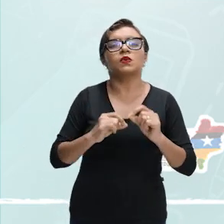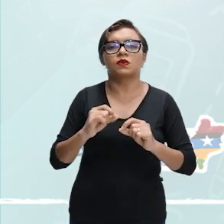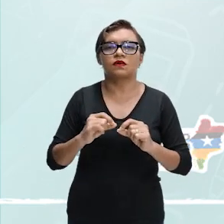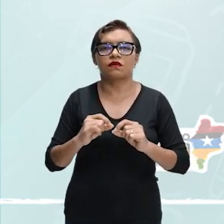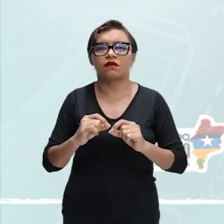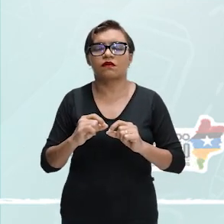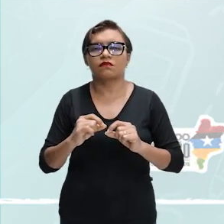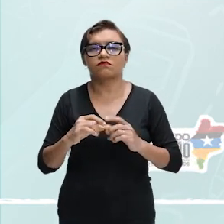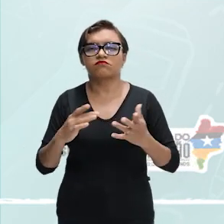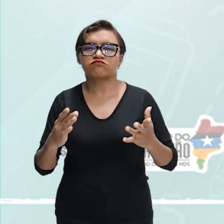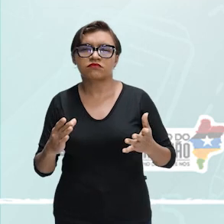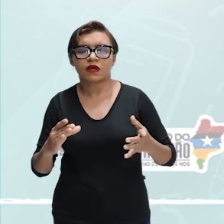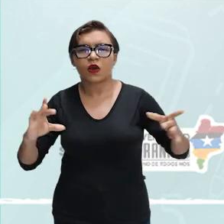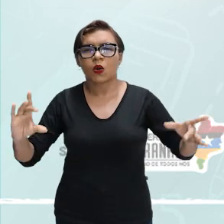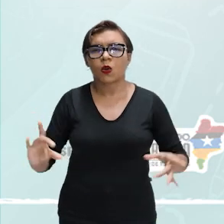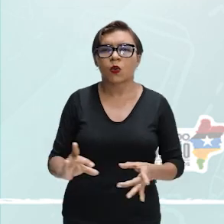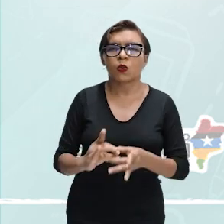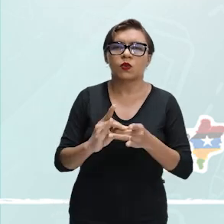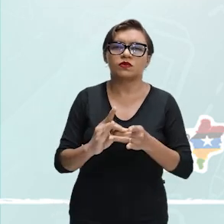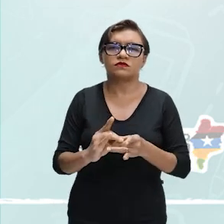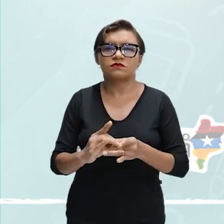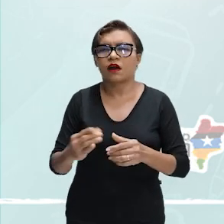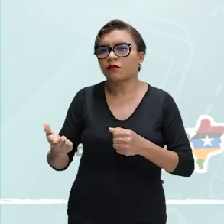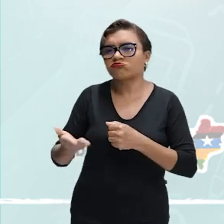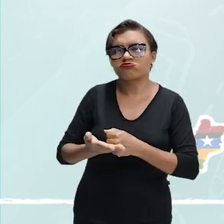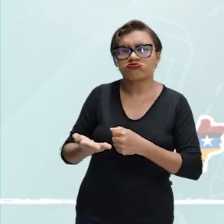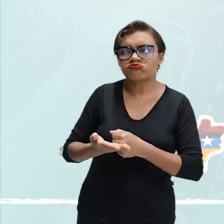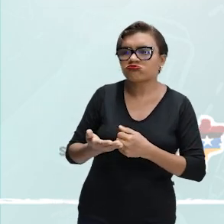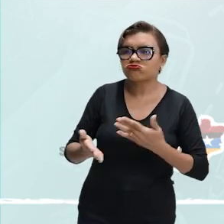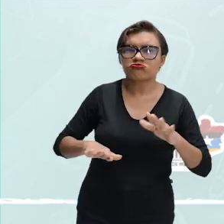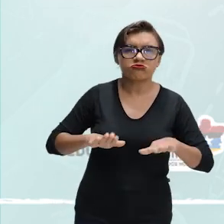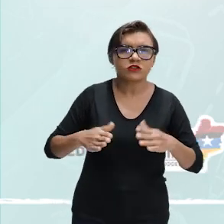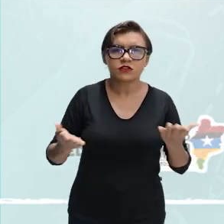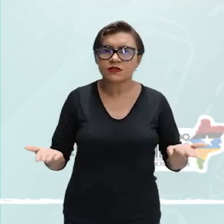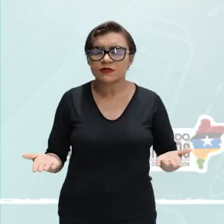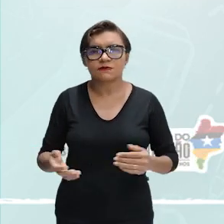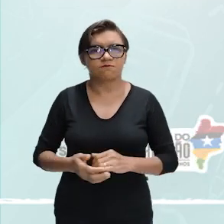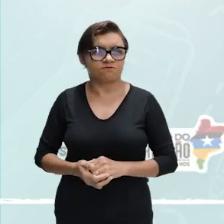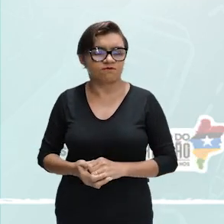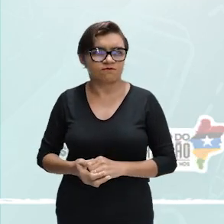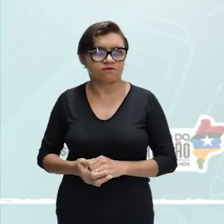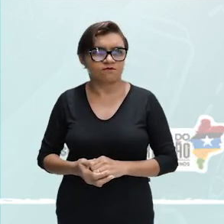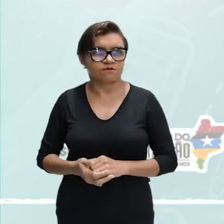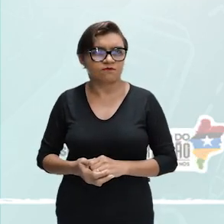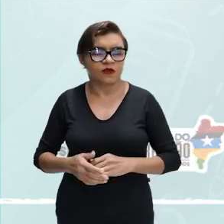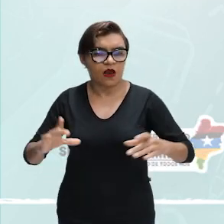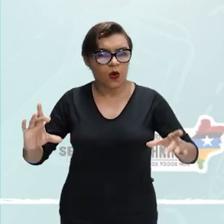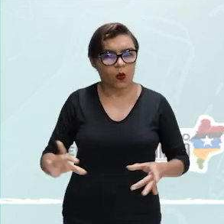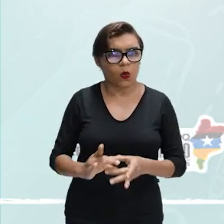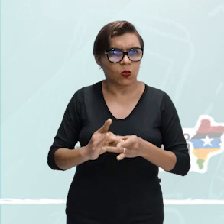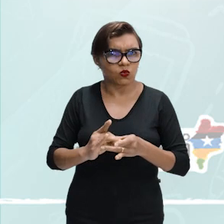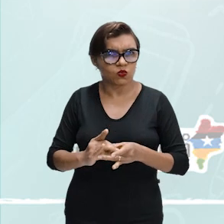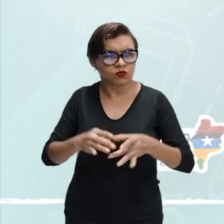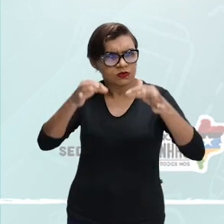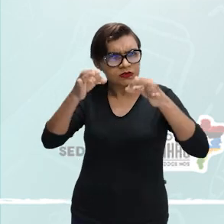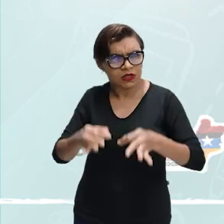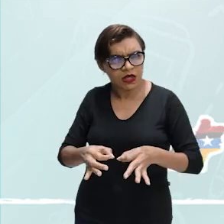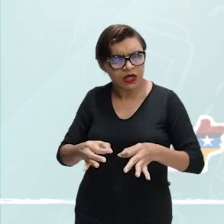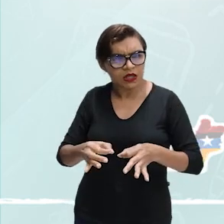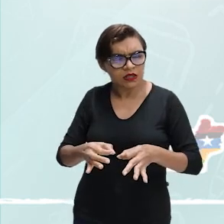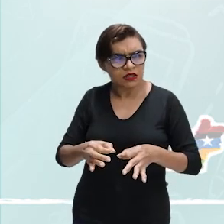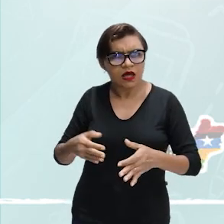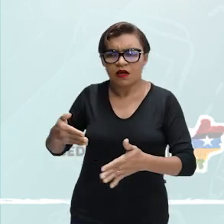condutividade intermediária, né, entre isolante e condutor. Certo? Ele não chega a ser um condutor, mas também não é um isolante.